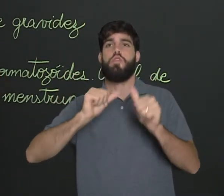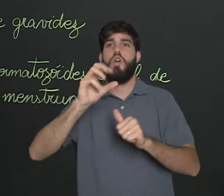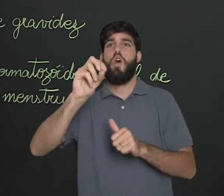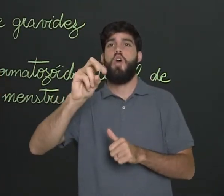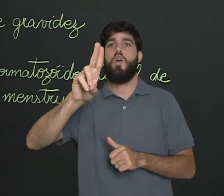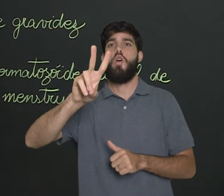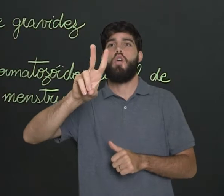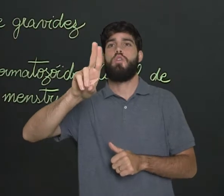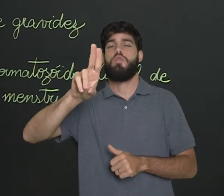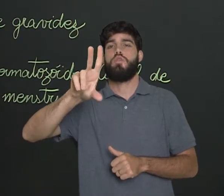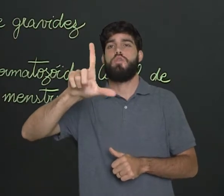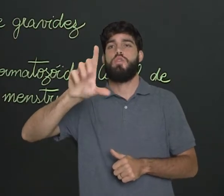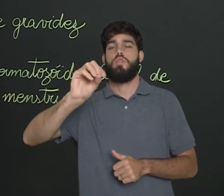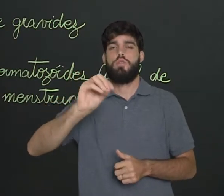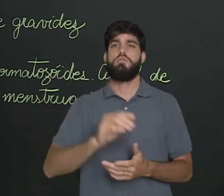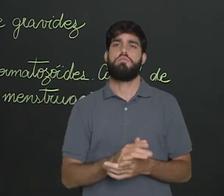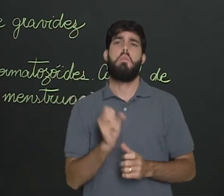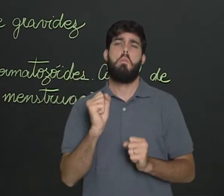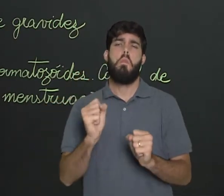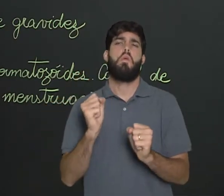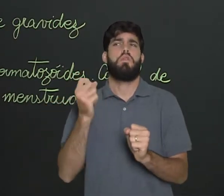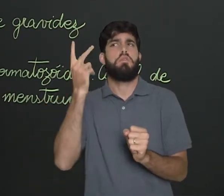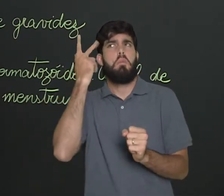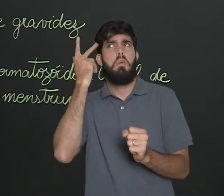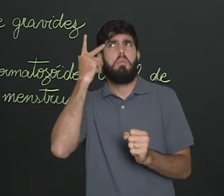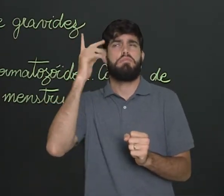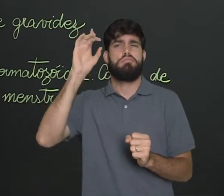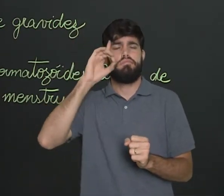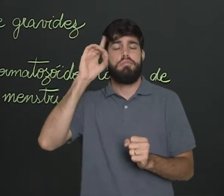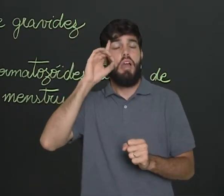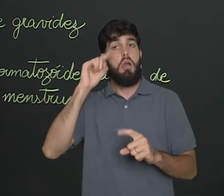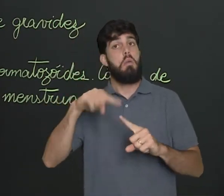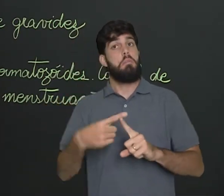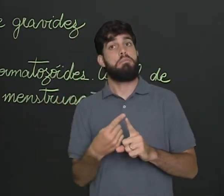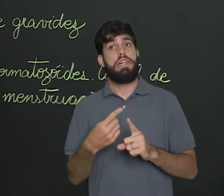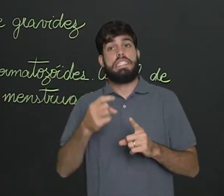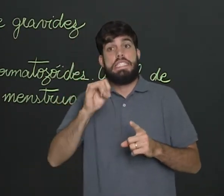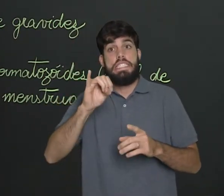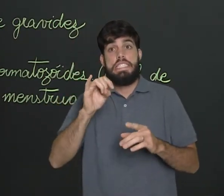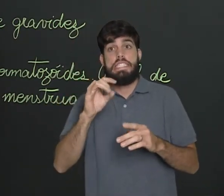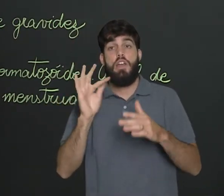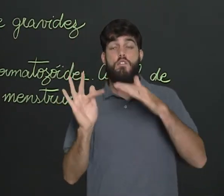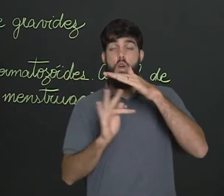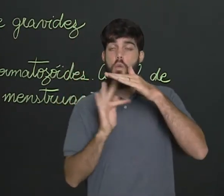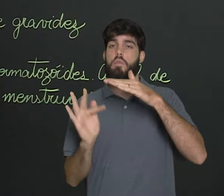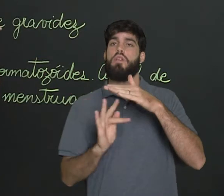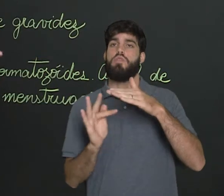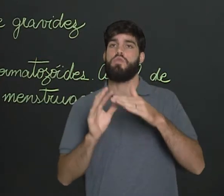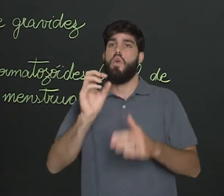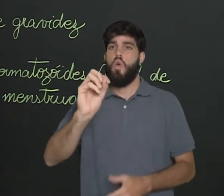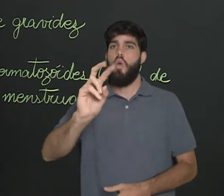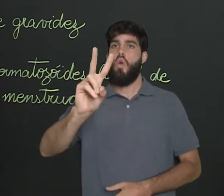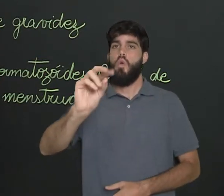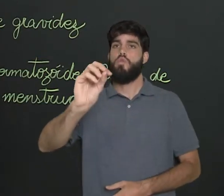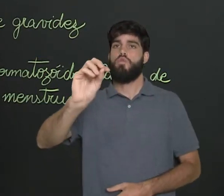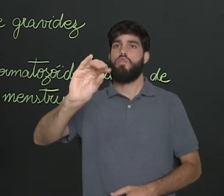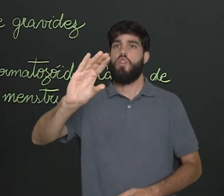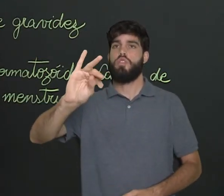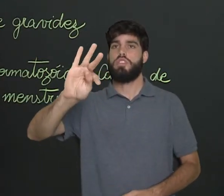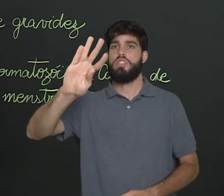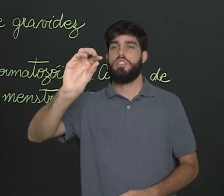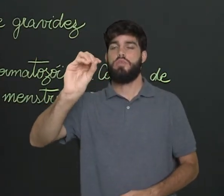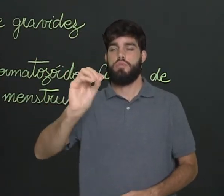de óvulo. Posso falar óvulo? Às vezes, no popular, você pode utilizar, mas de forma mais técnica, o ideal é que você